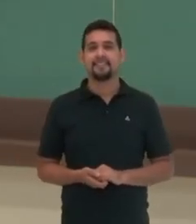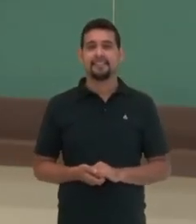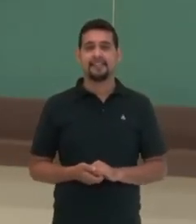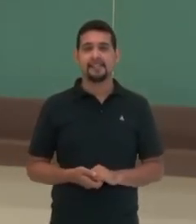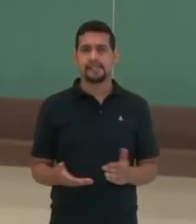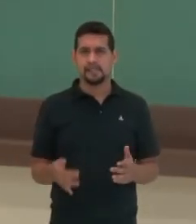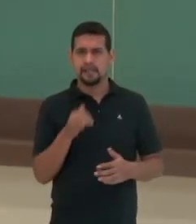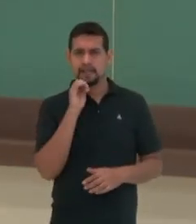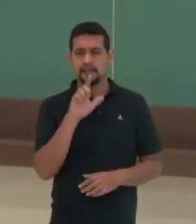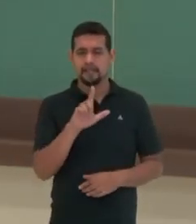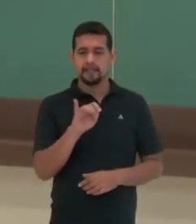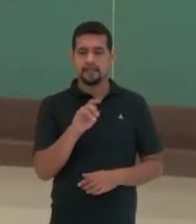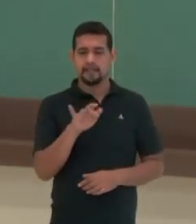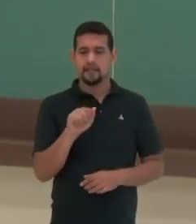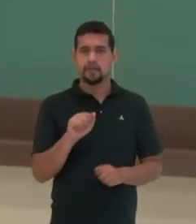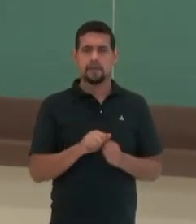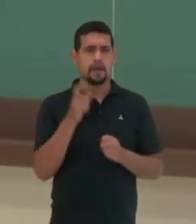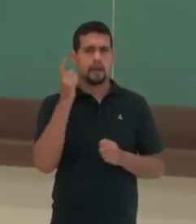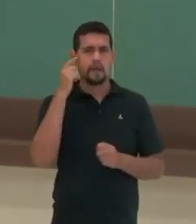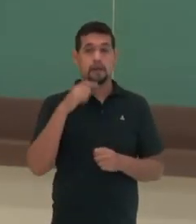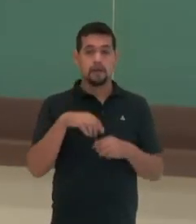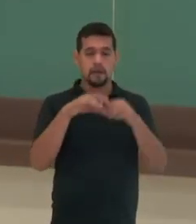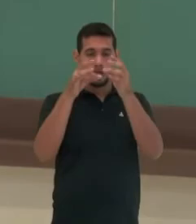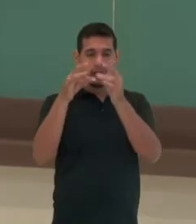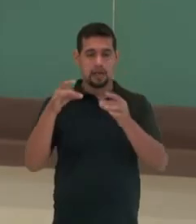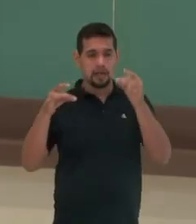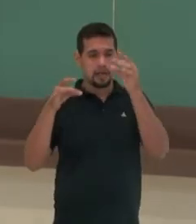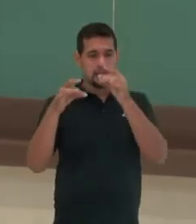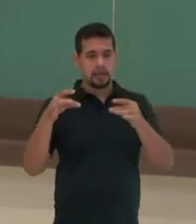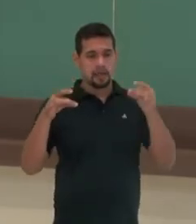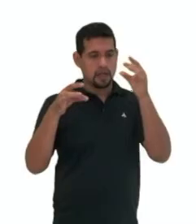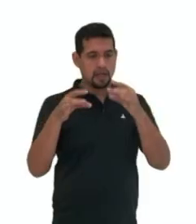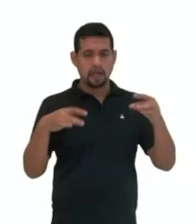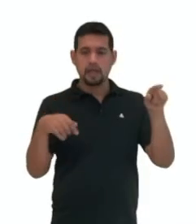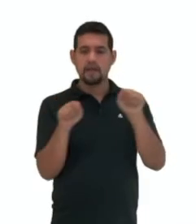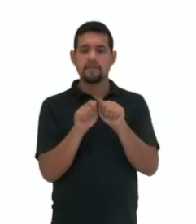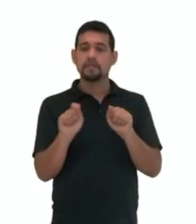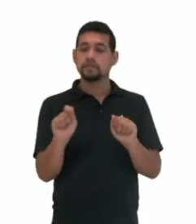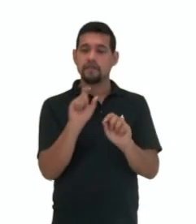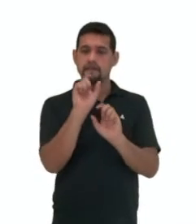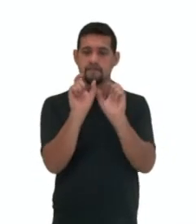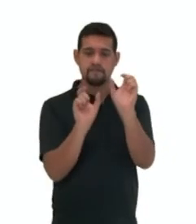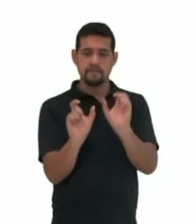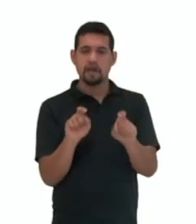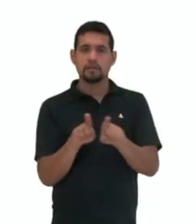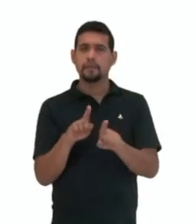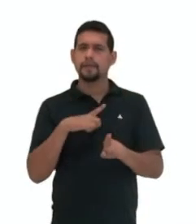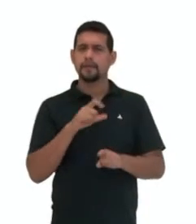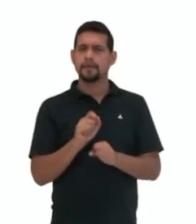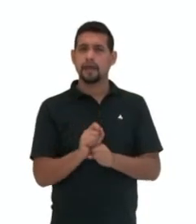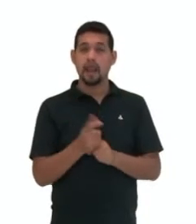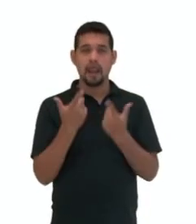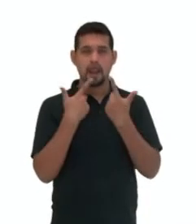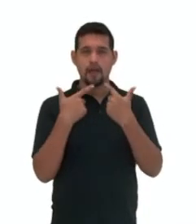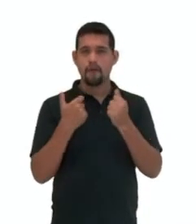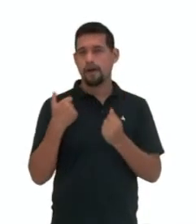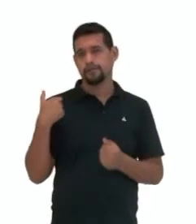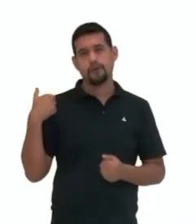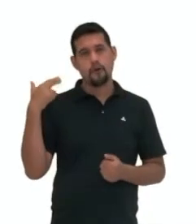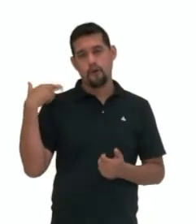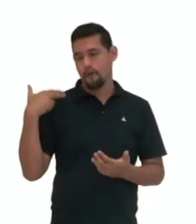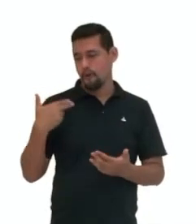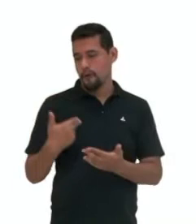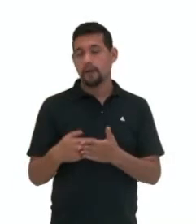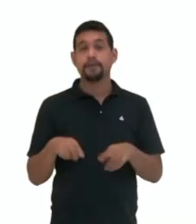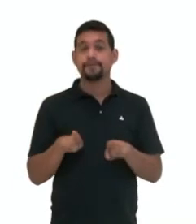Então, a literatura de cordel é considerada um gênero literário geralmente feito em versos, né, e incorpora a linguagem popular, né? Então,